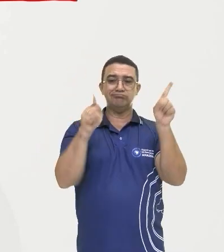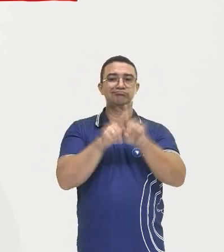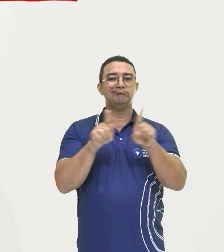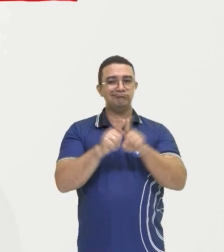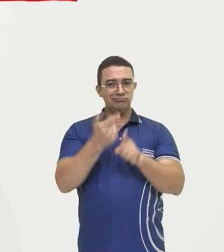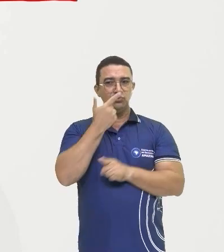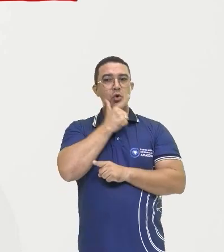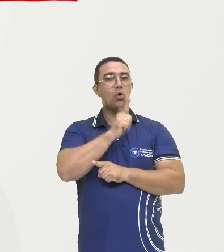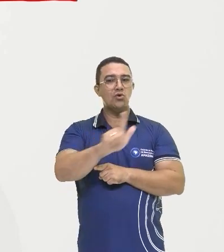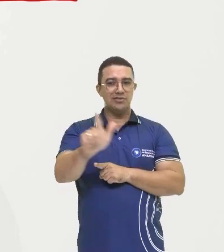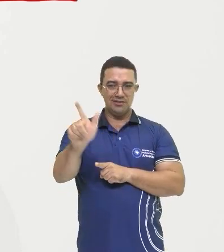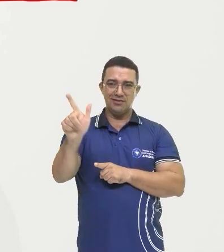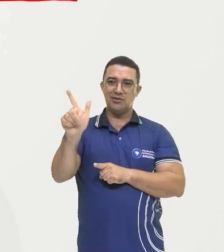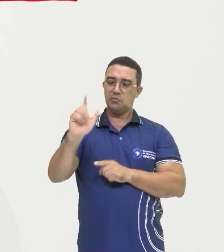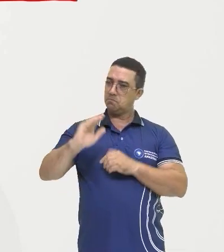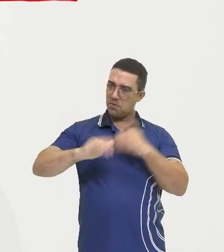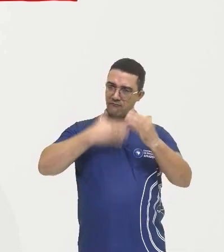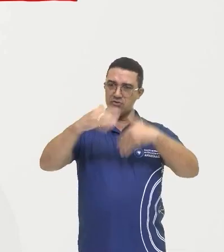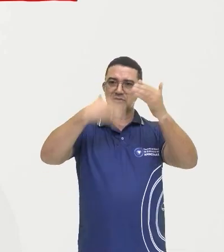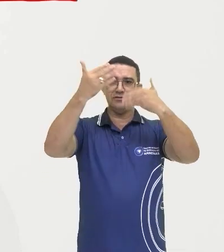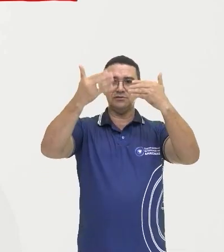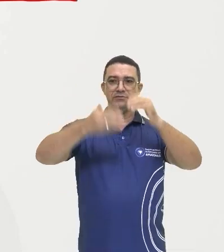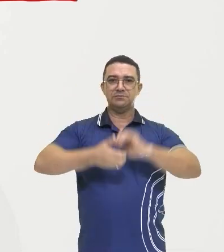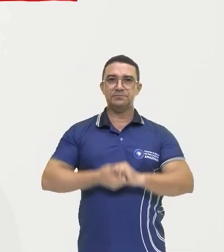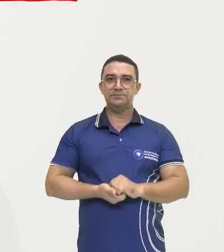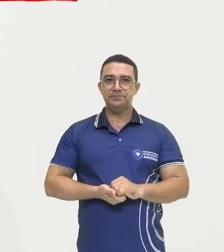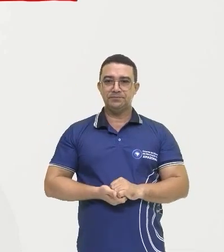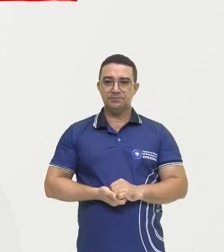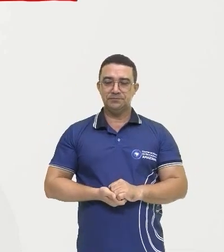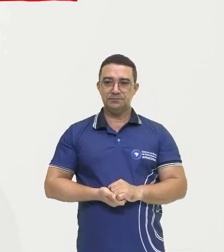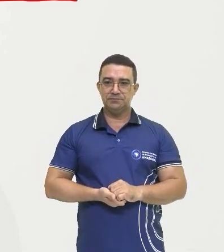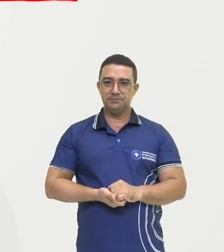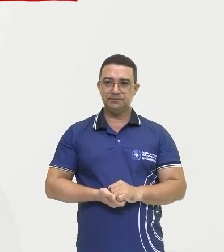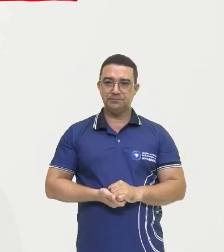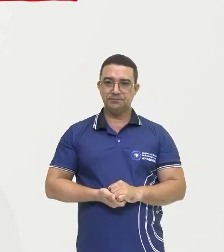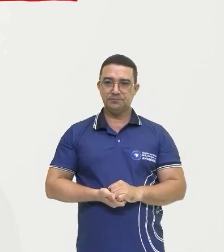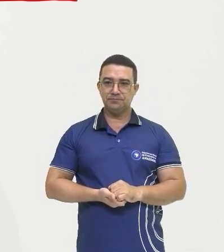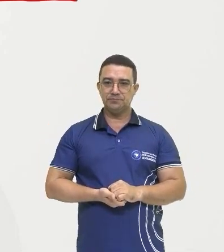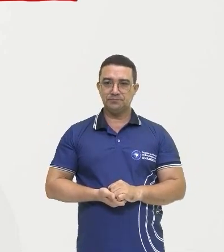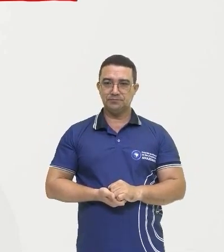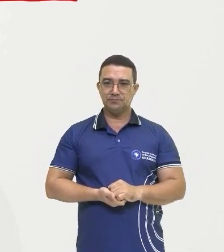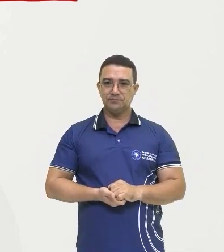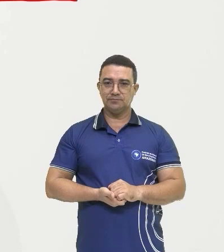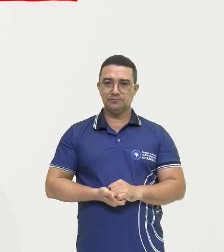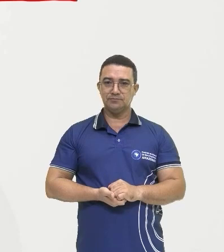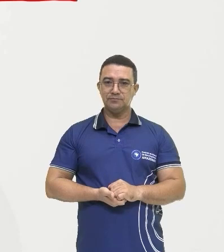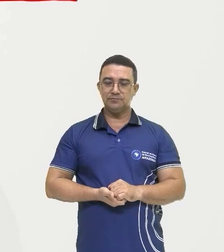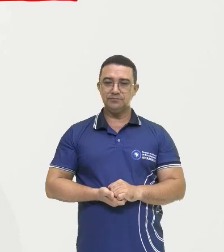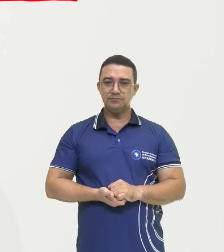produzir o bastante suficiente para alimentar o comércio